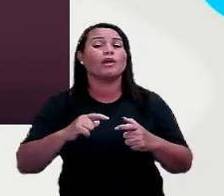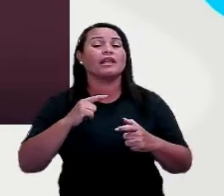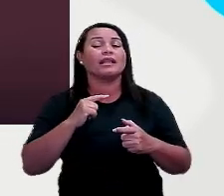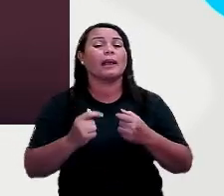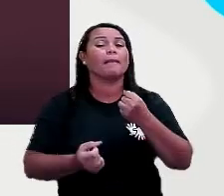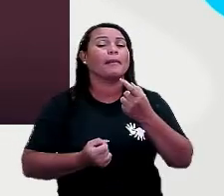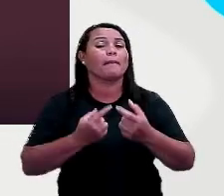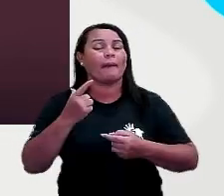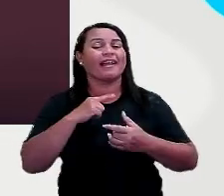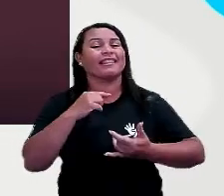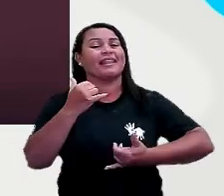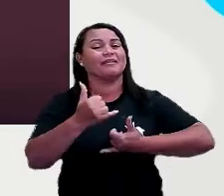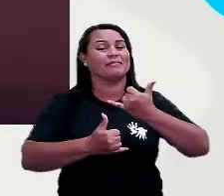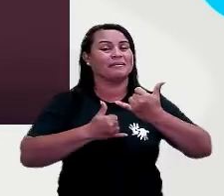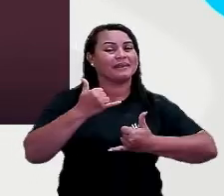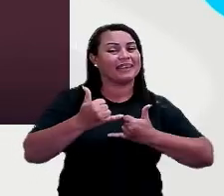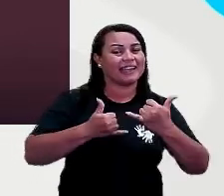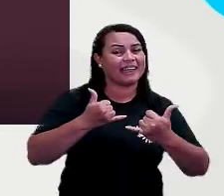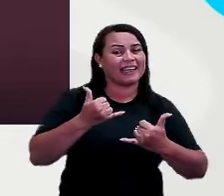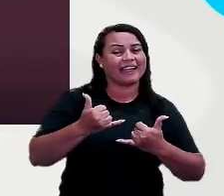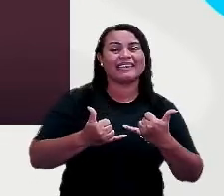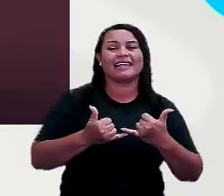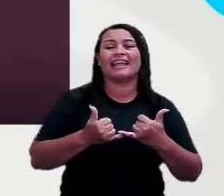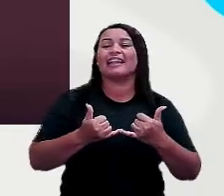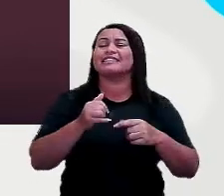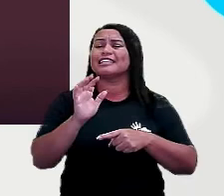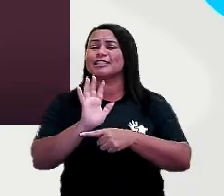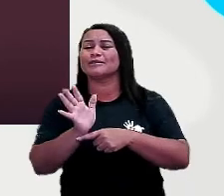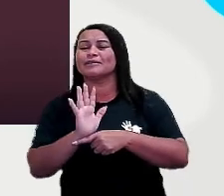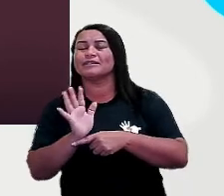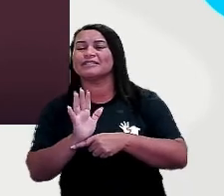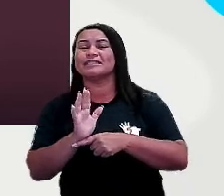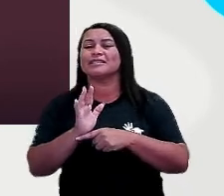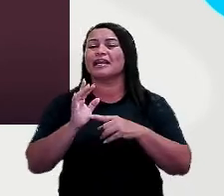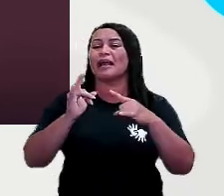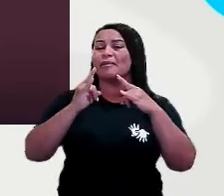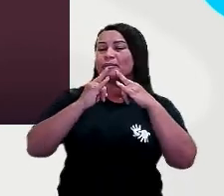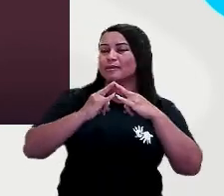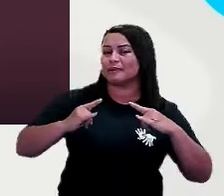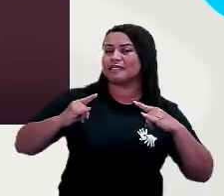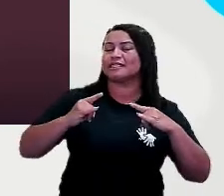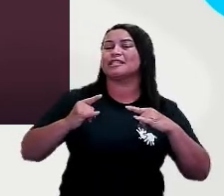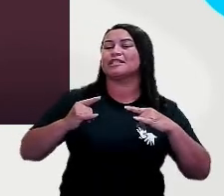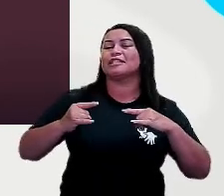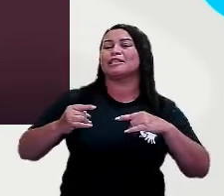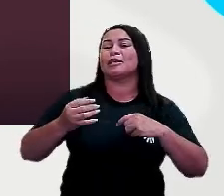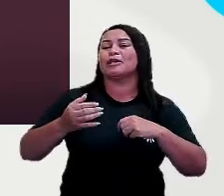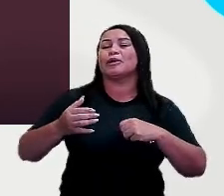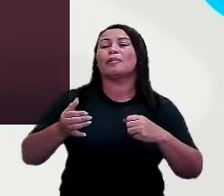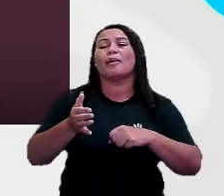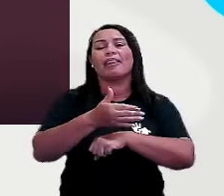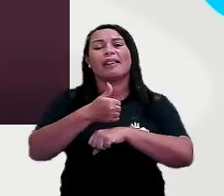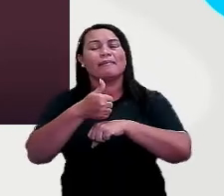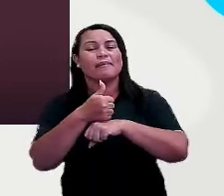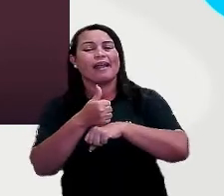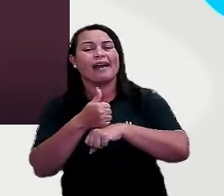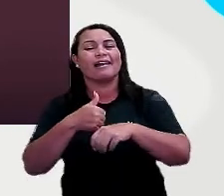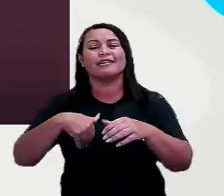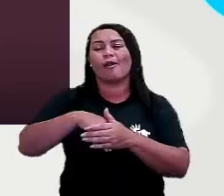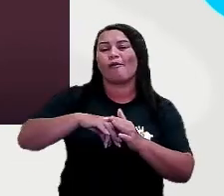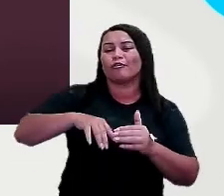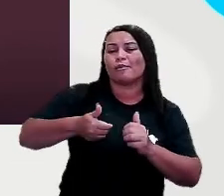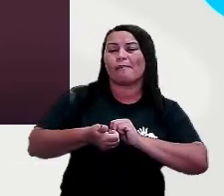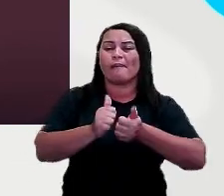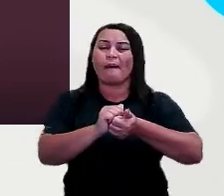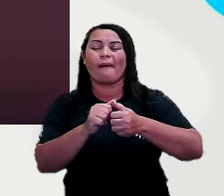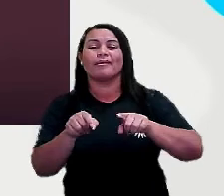pipoca, tem diversão. Seja no cinema, no circo, no parque, no futebol, na pracinha,